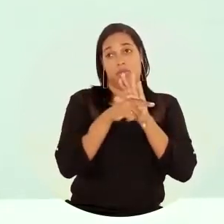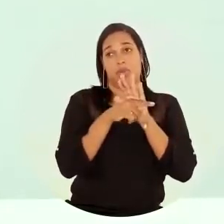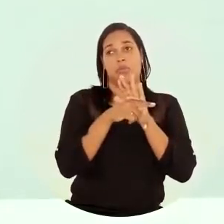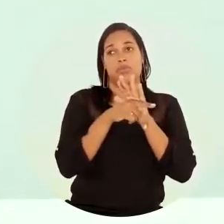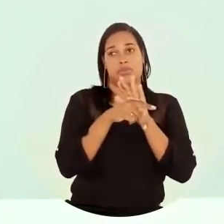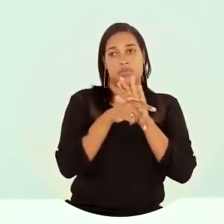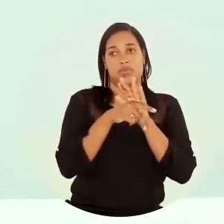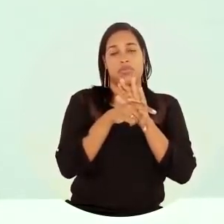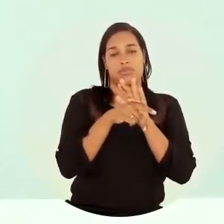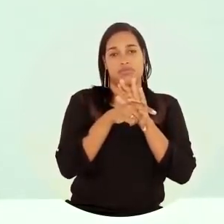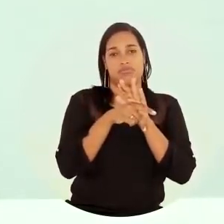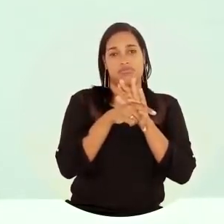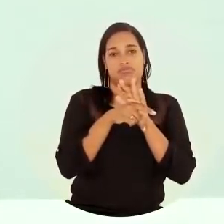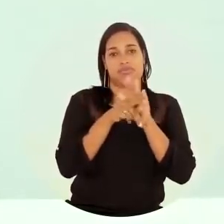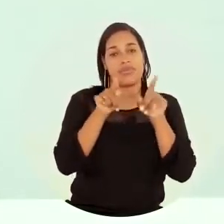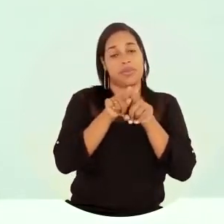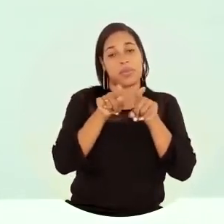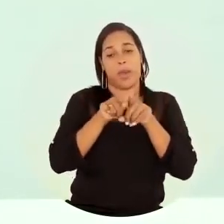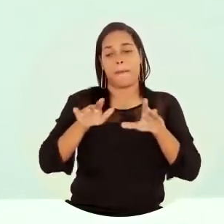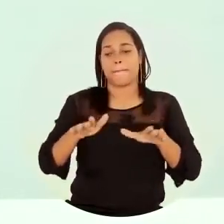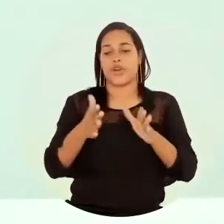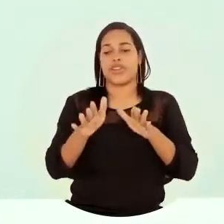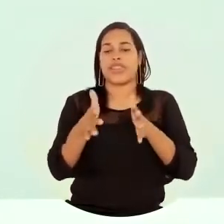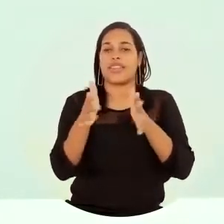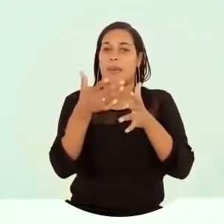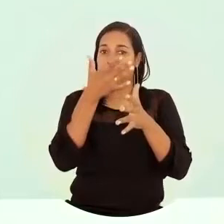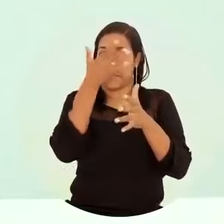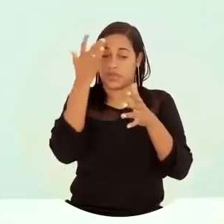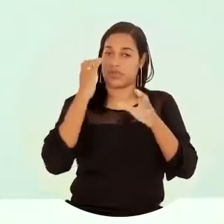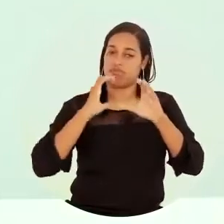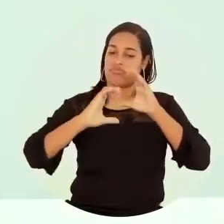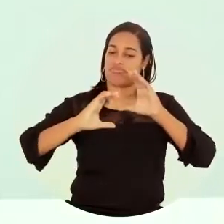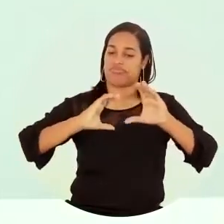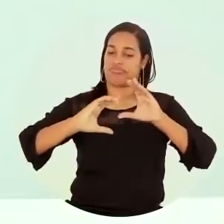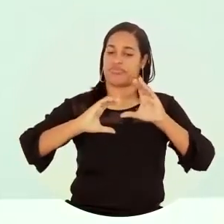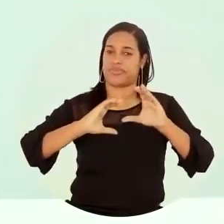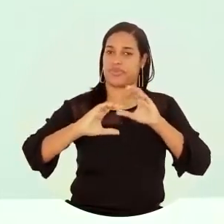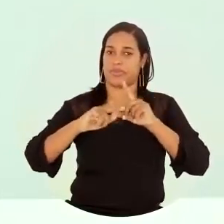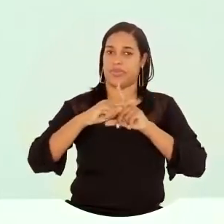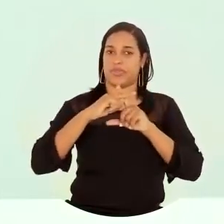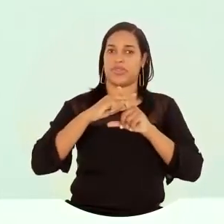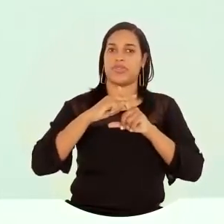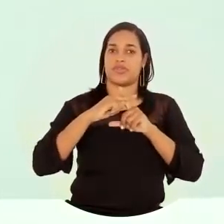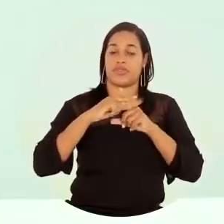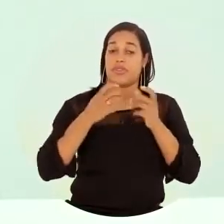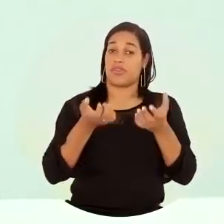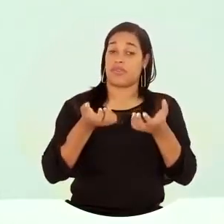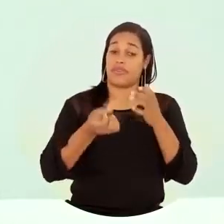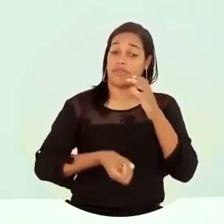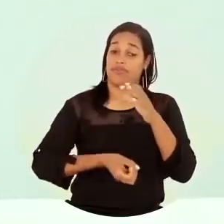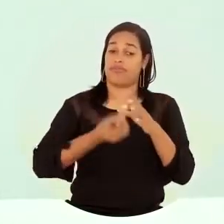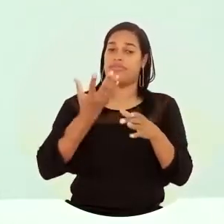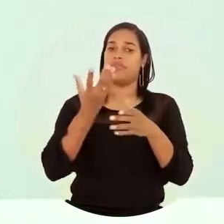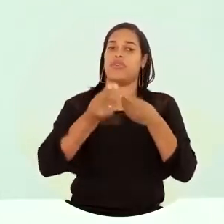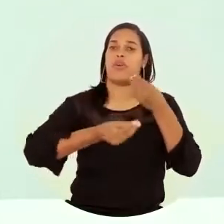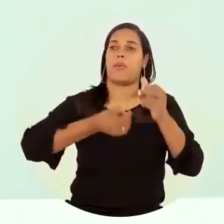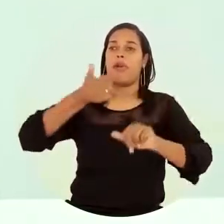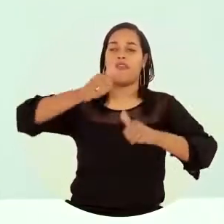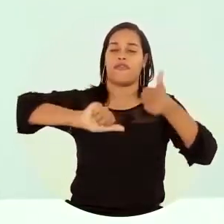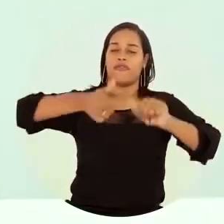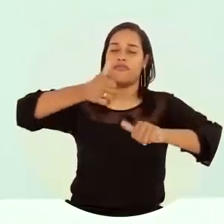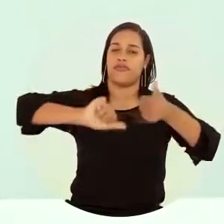de avaliar se as pessoas têm e cumprem esses comportamentos ligados às competências que